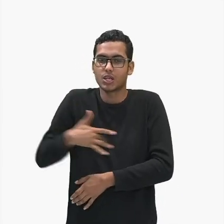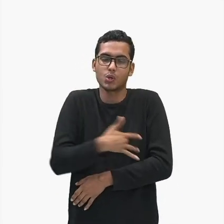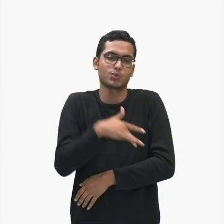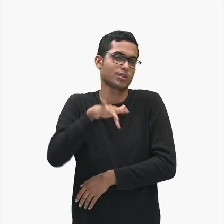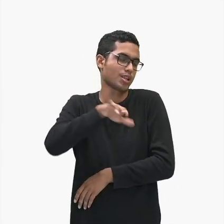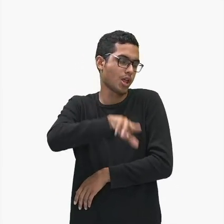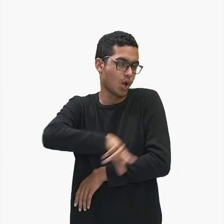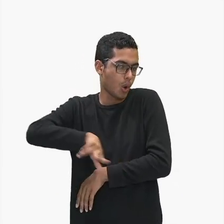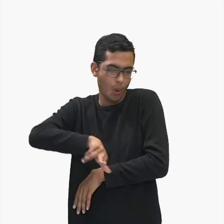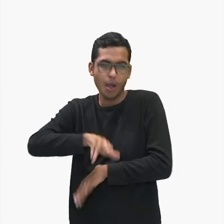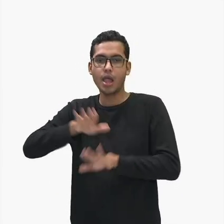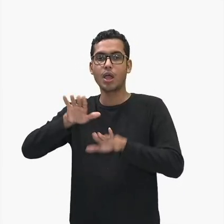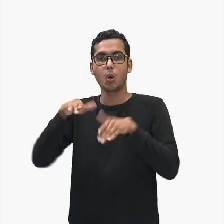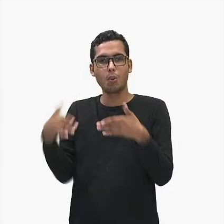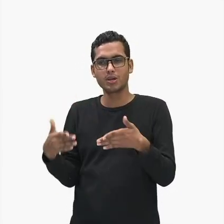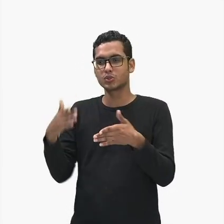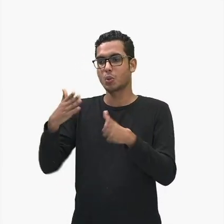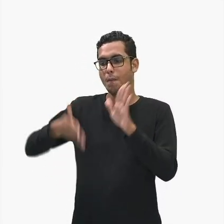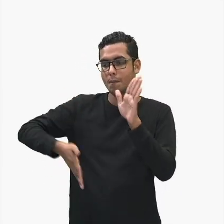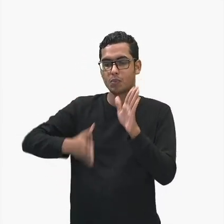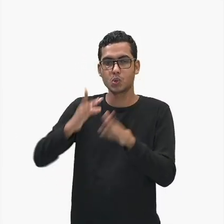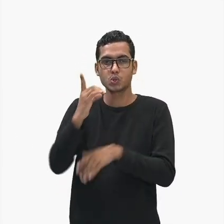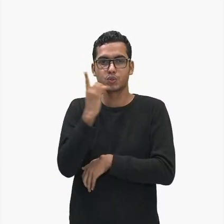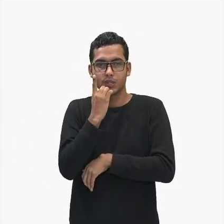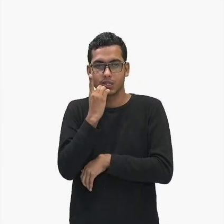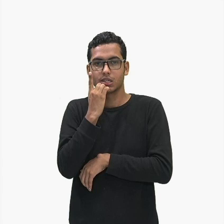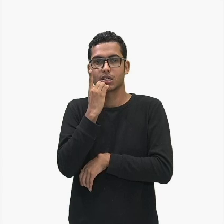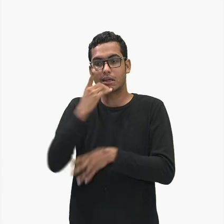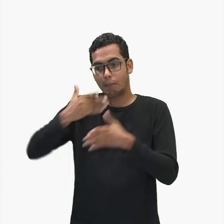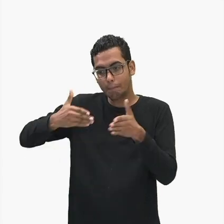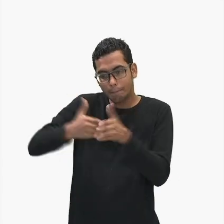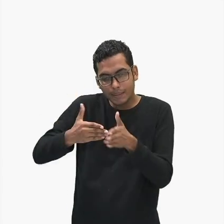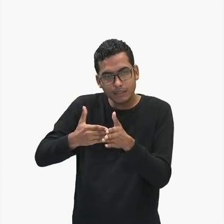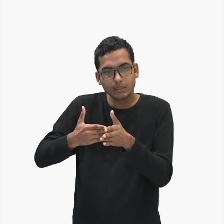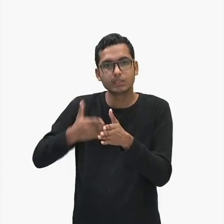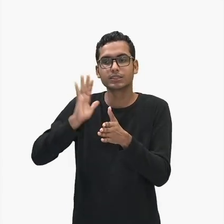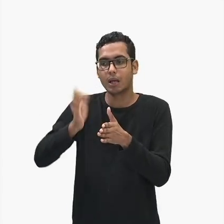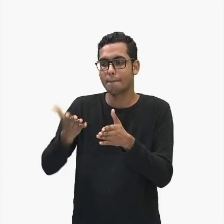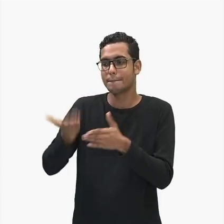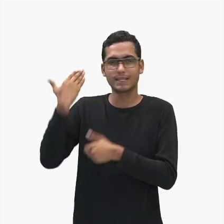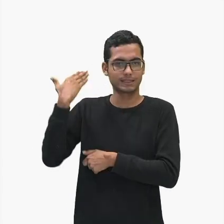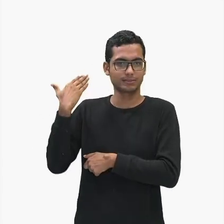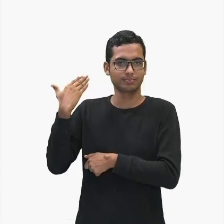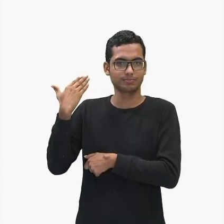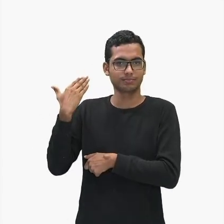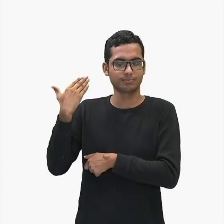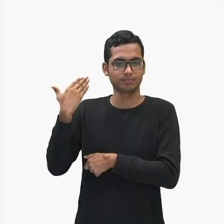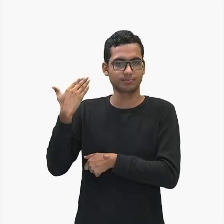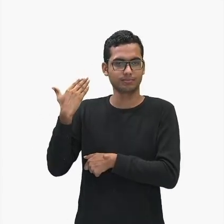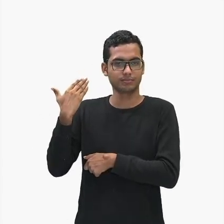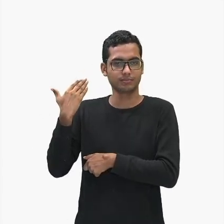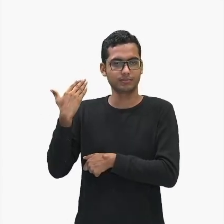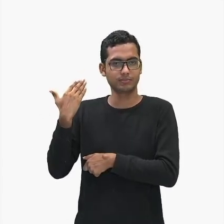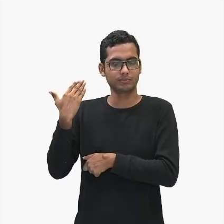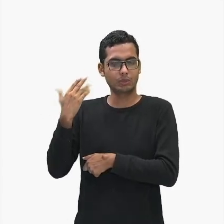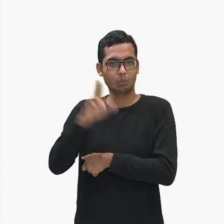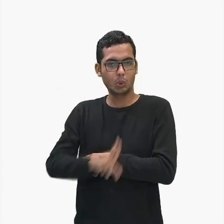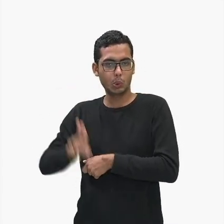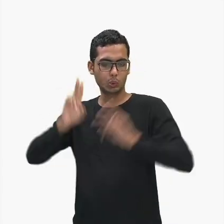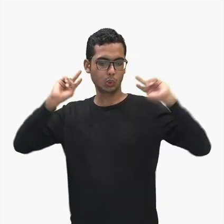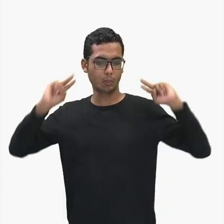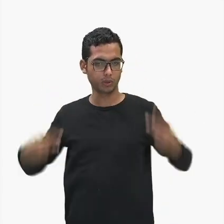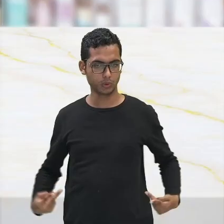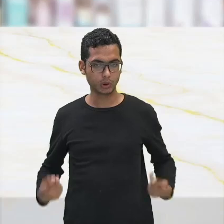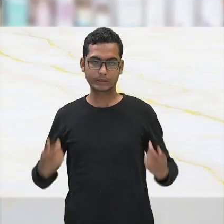se tornou o quê? Inseguro para o nosso uso, né?